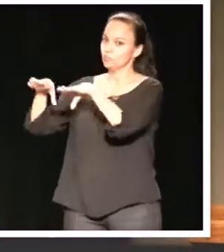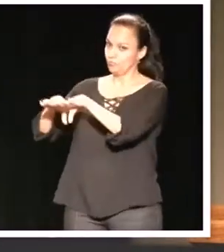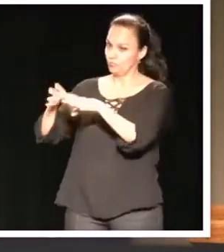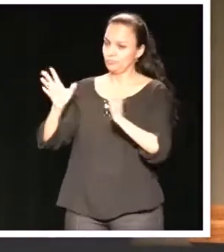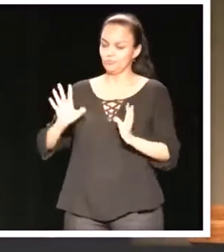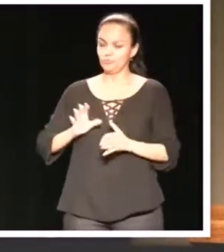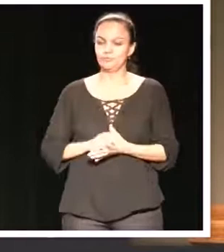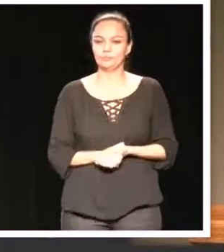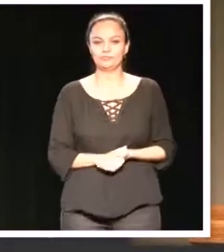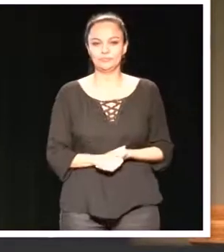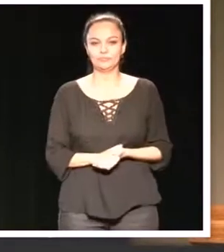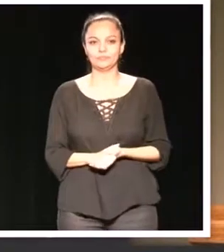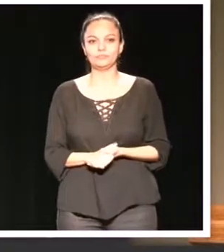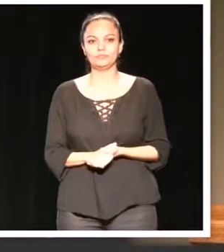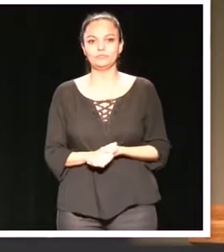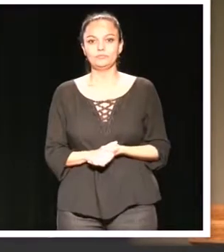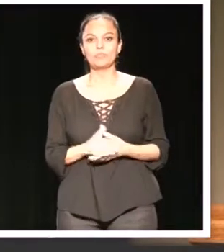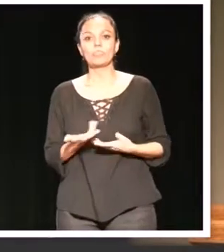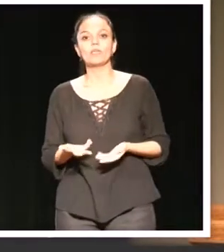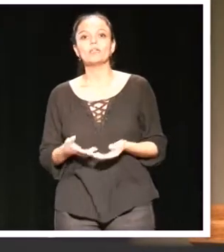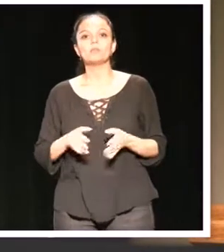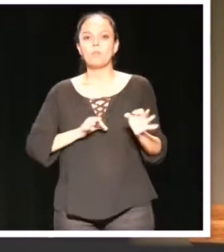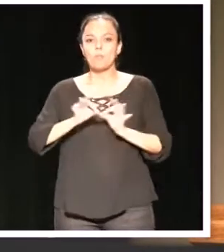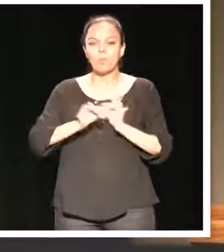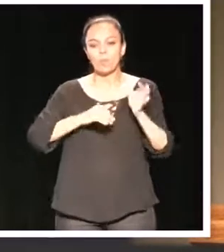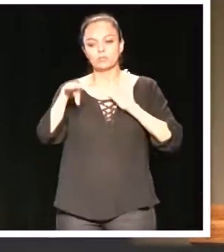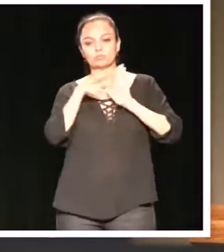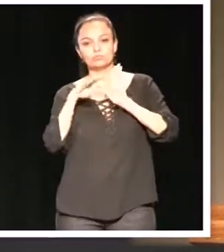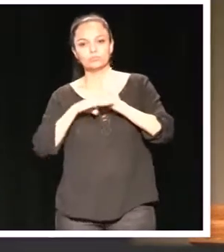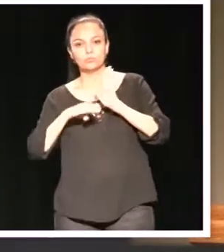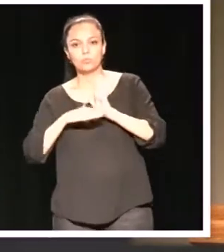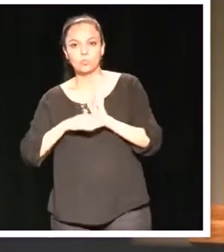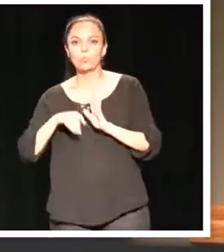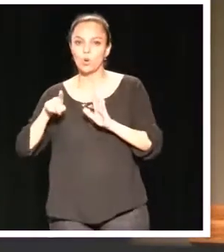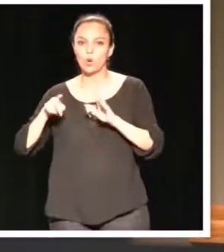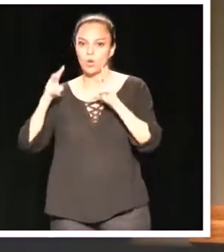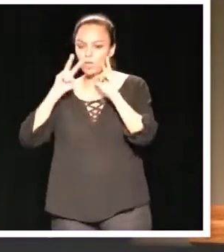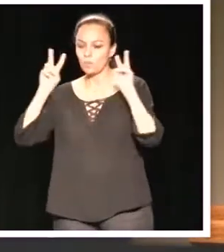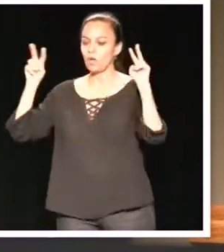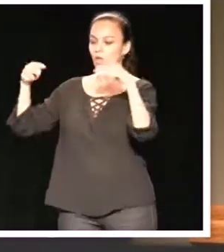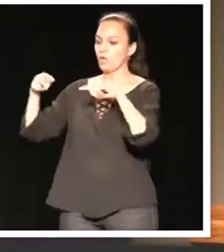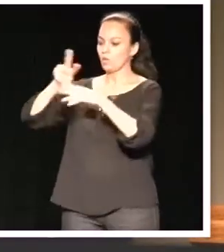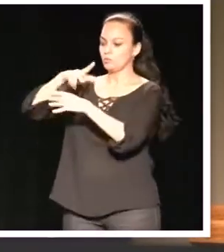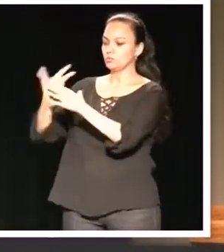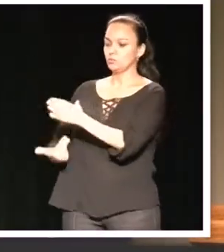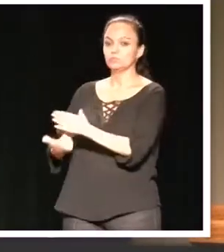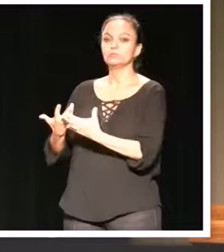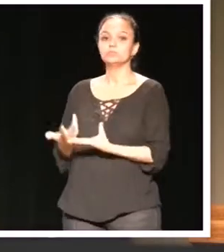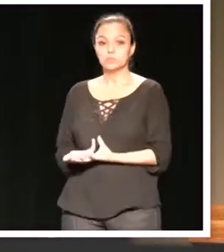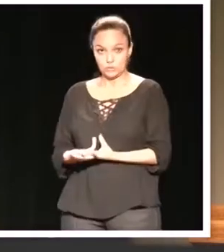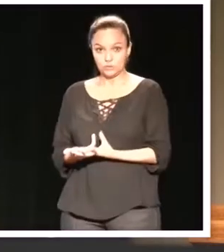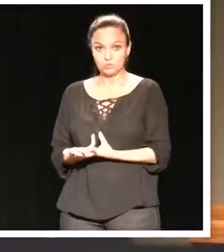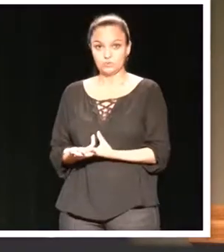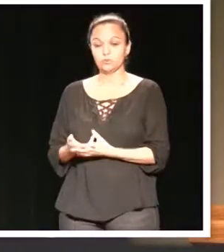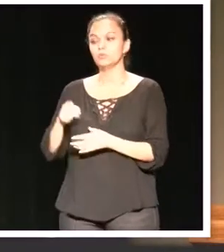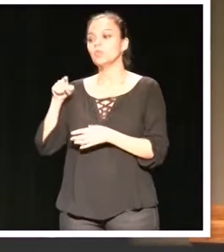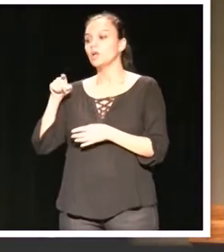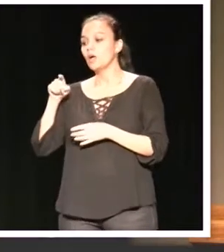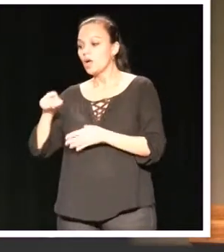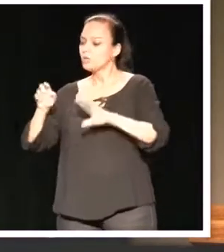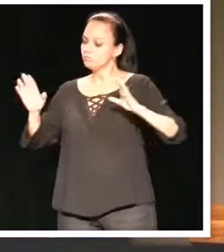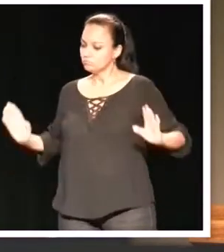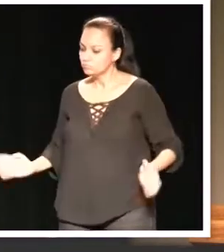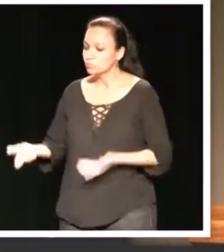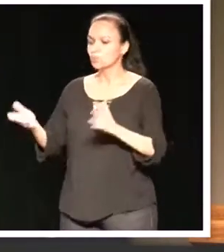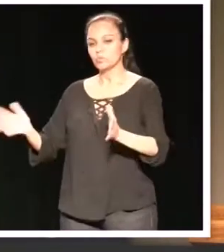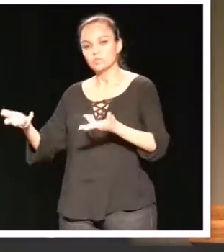Programas de reconhecimento do bilinguismo, que tem como objetivo fundamental o estabelecimento, ou a promoção,